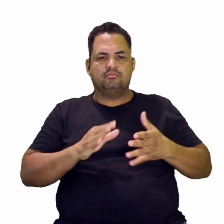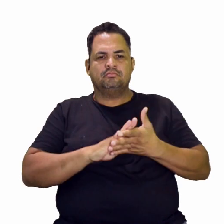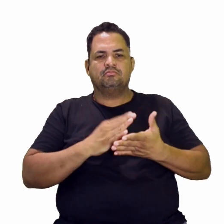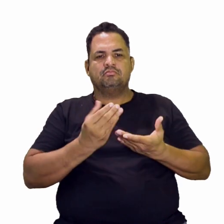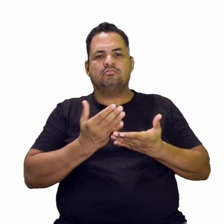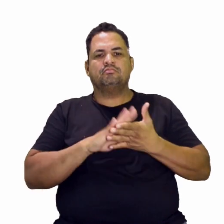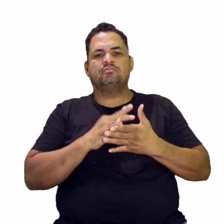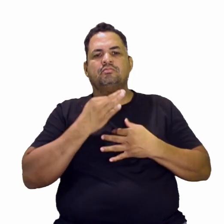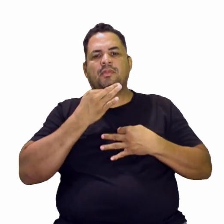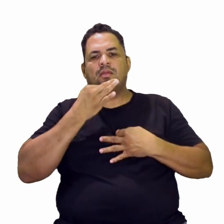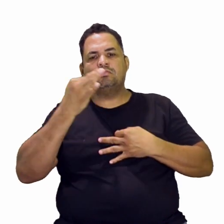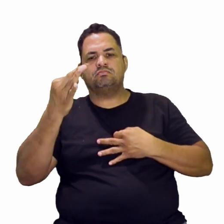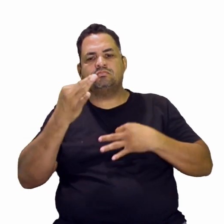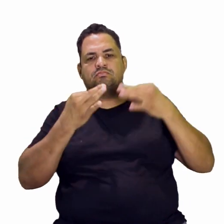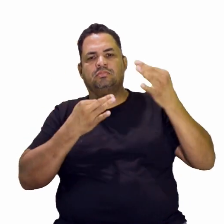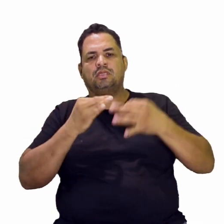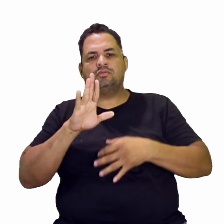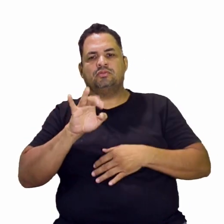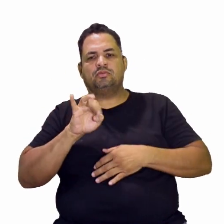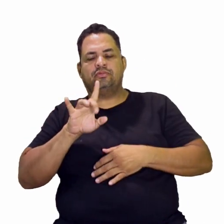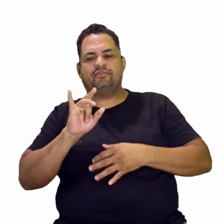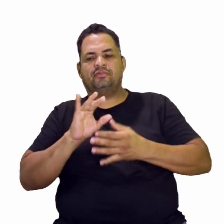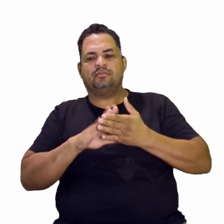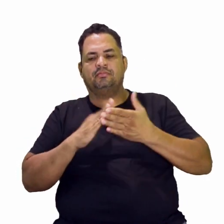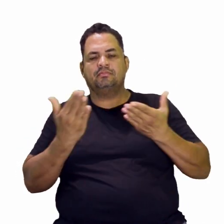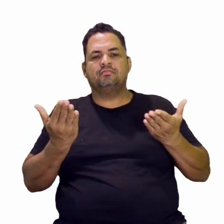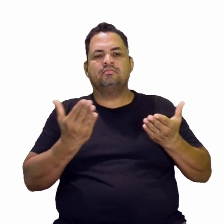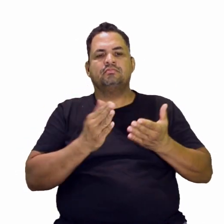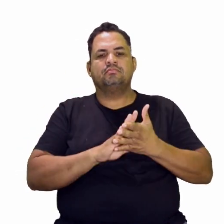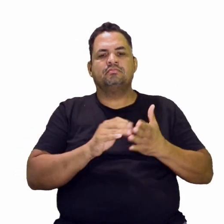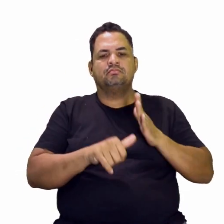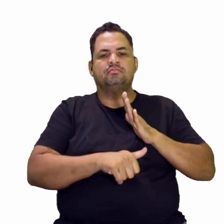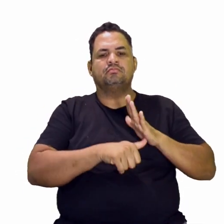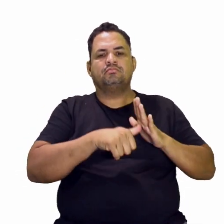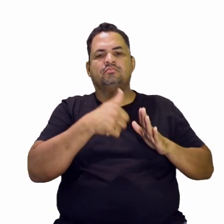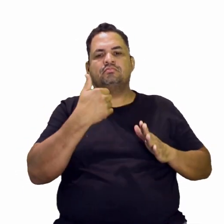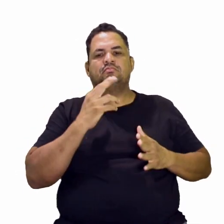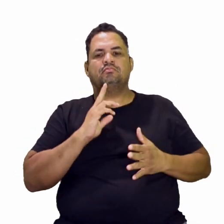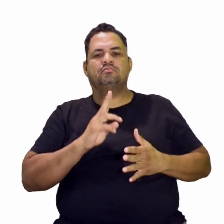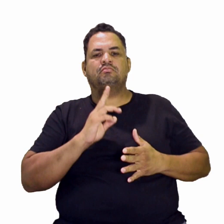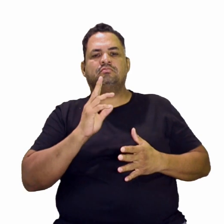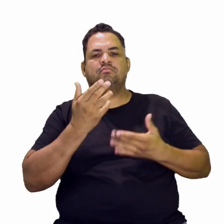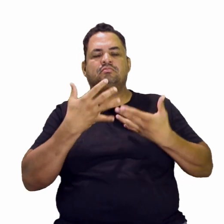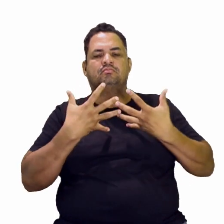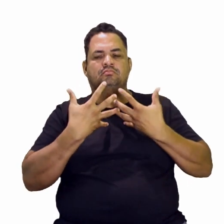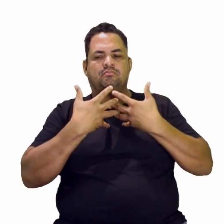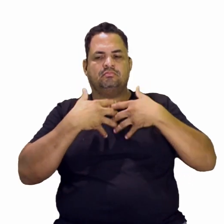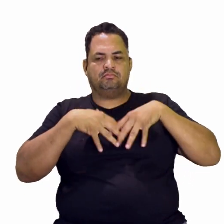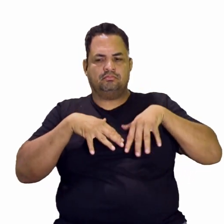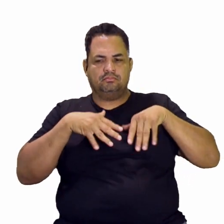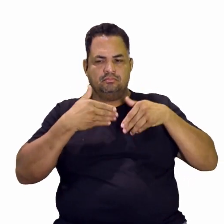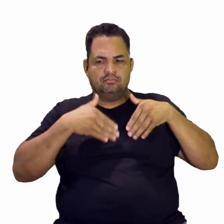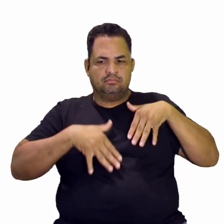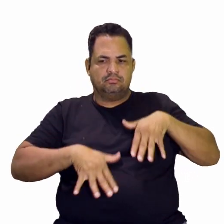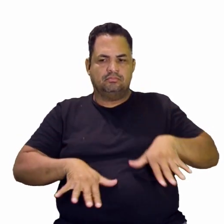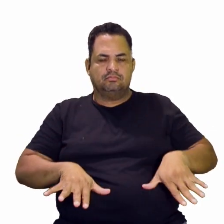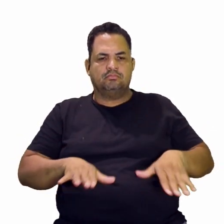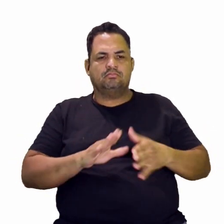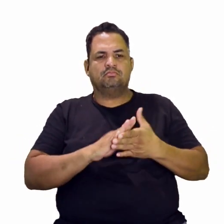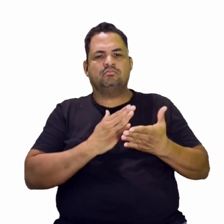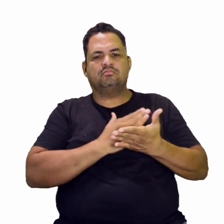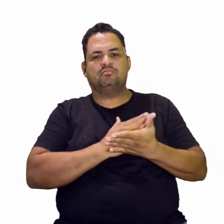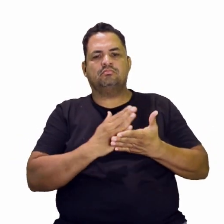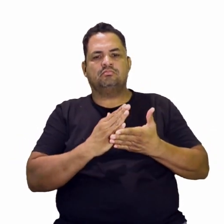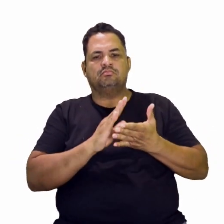hipótese autotrófica. Segundo essa hipótese autotrófica, o primeiro processo metabólico, a primeira via metabólica, ela começou lá